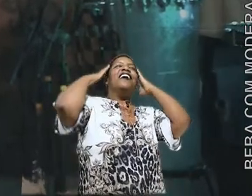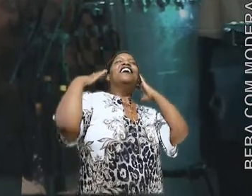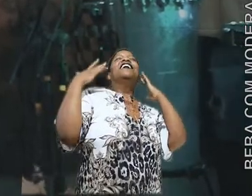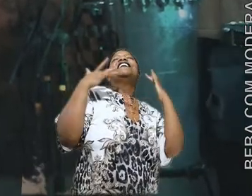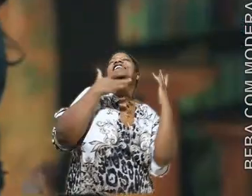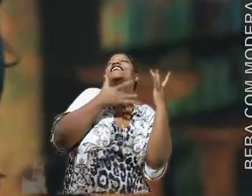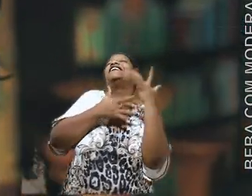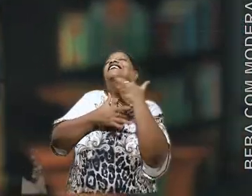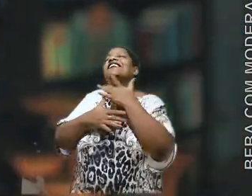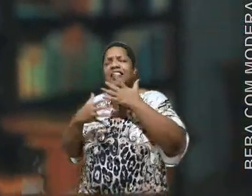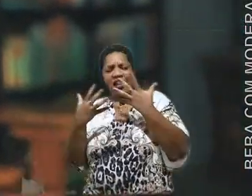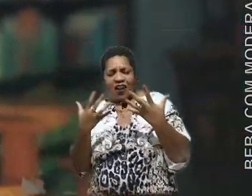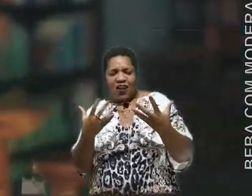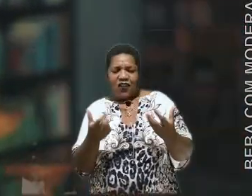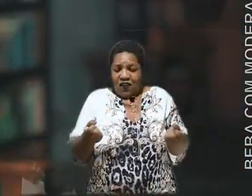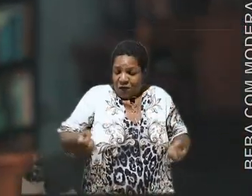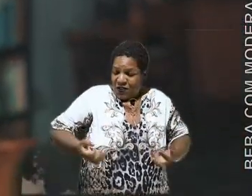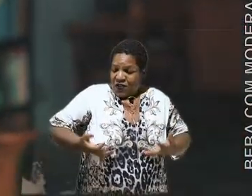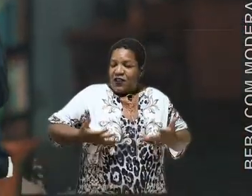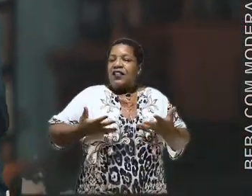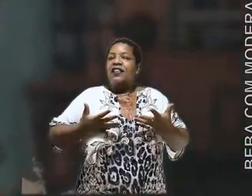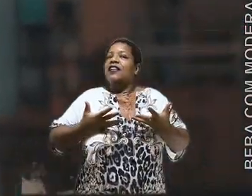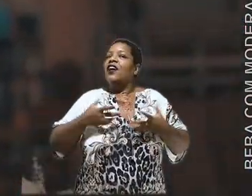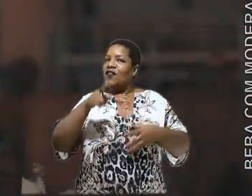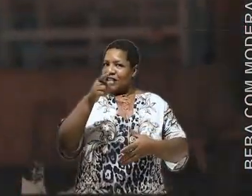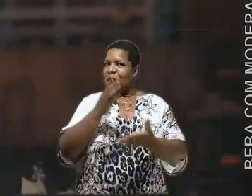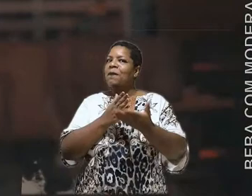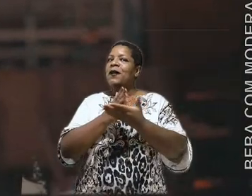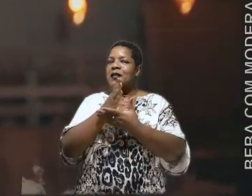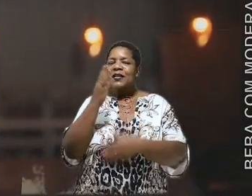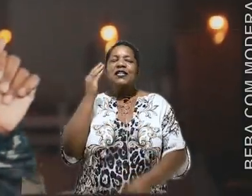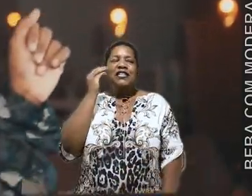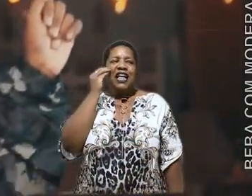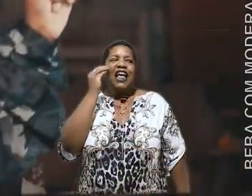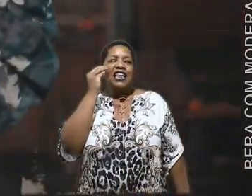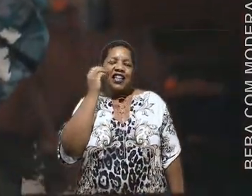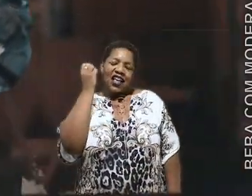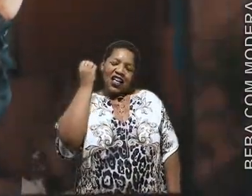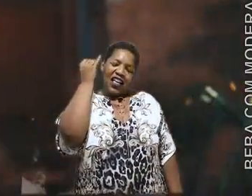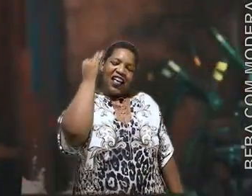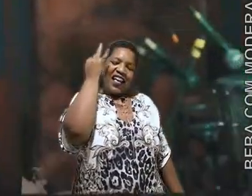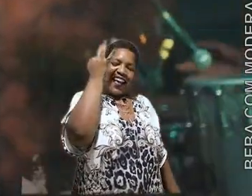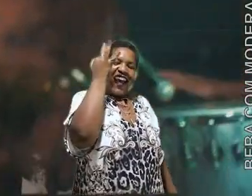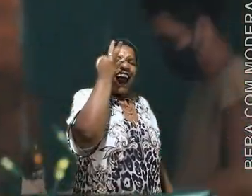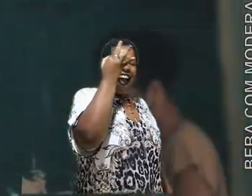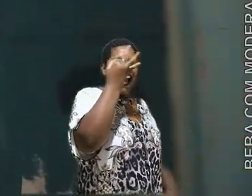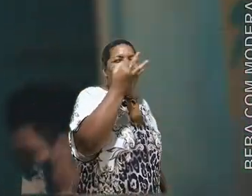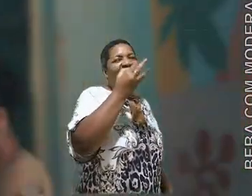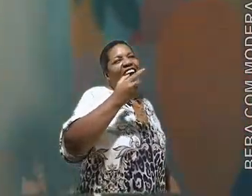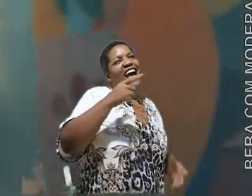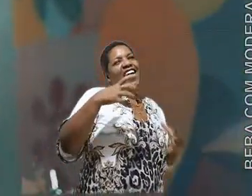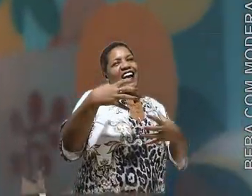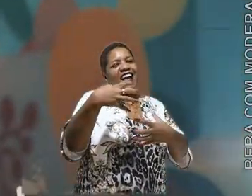vamos lá a madrugar comigo